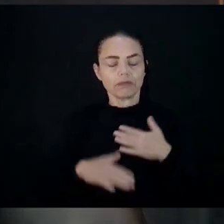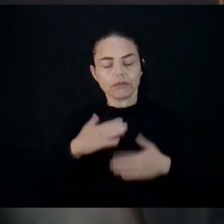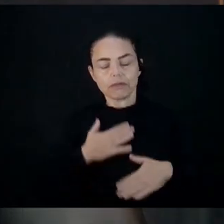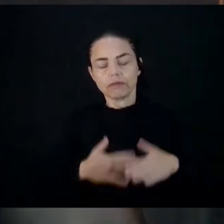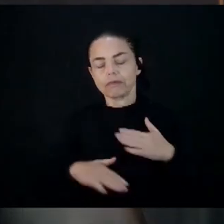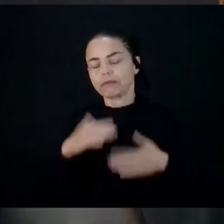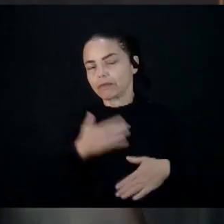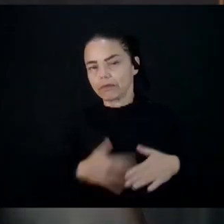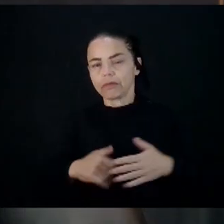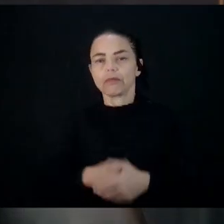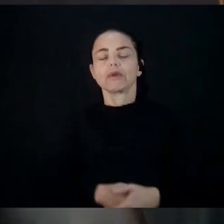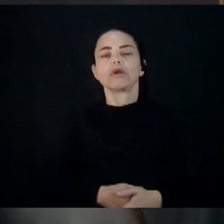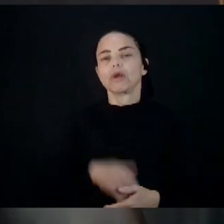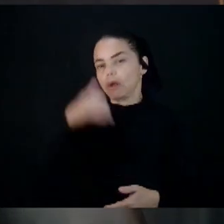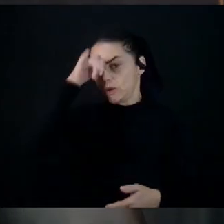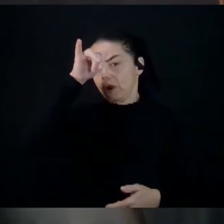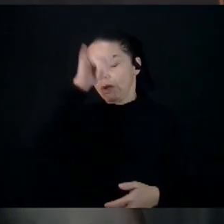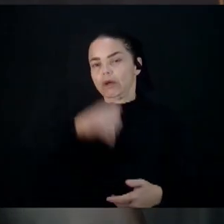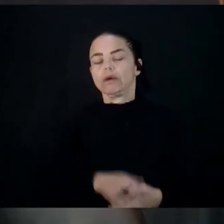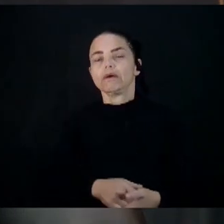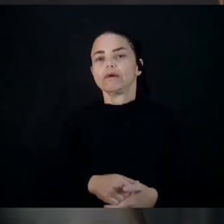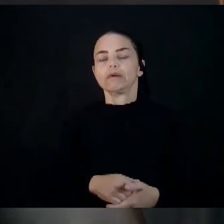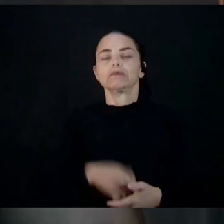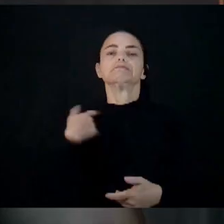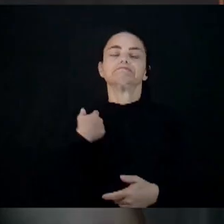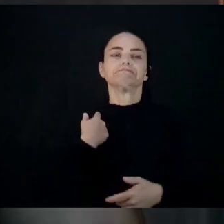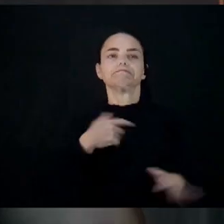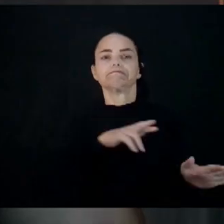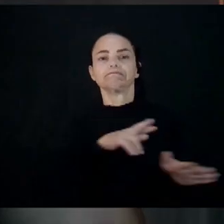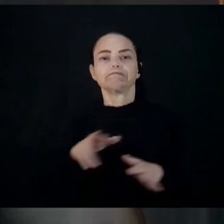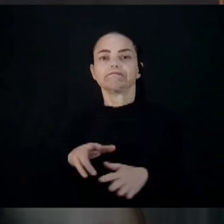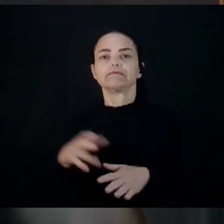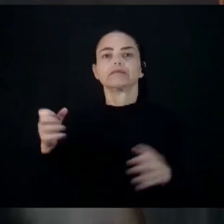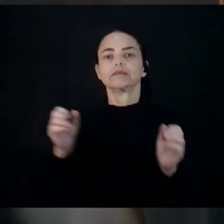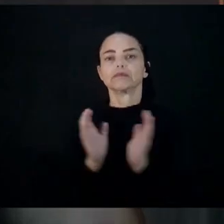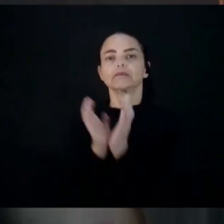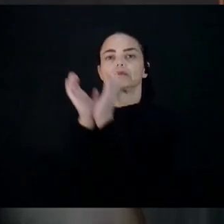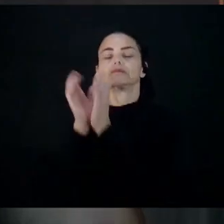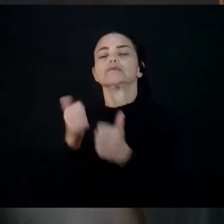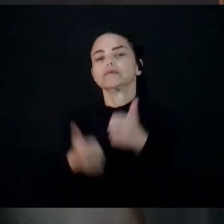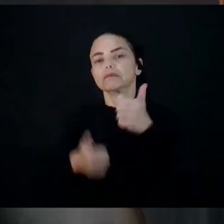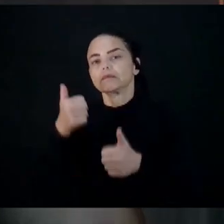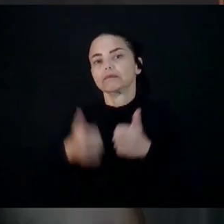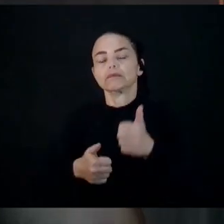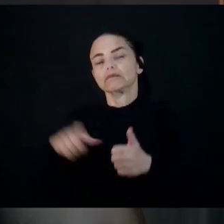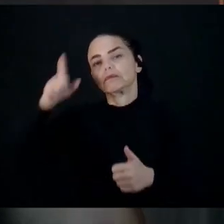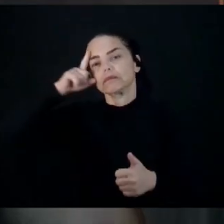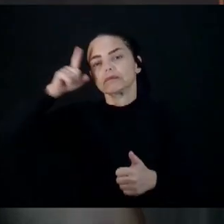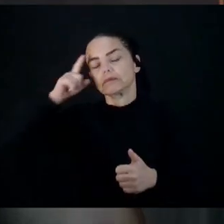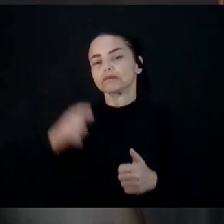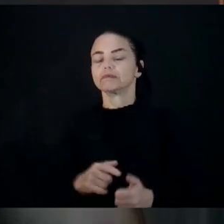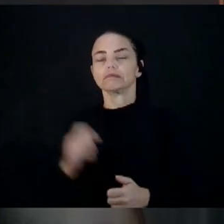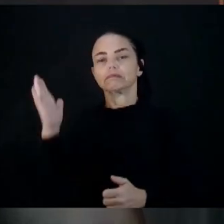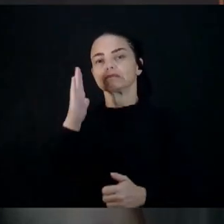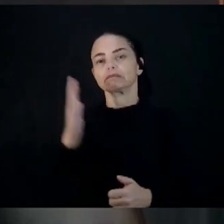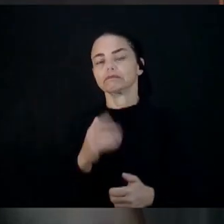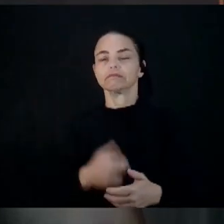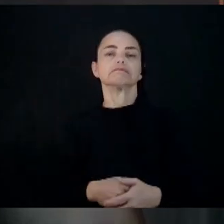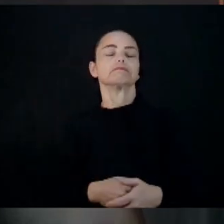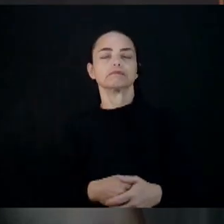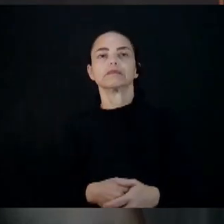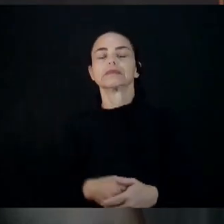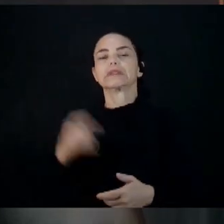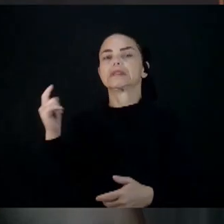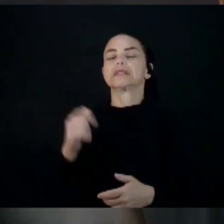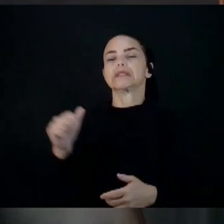Então, evitar beber vários dias seguidos, né? A gente sabe que os jogos da Copa, né, são todos os dias, mas o Brasil não vai jogar todo dia. Então, deixa pra beber pelo menos